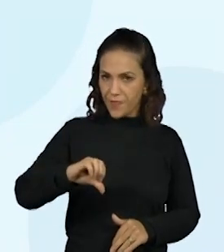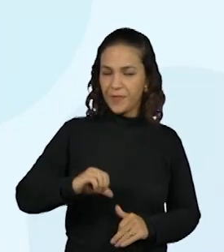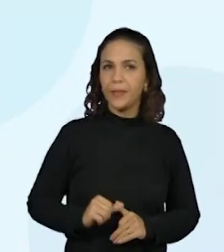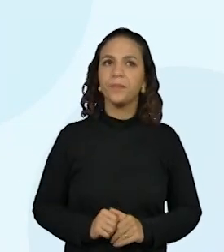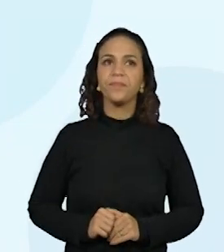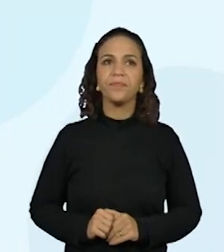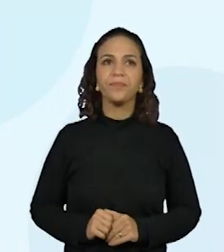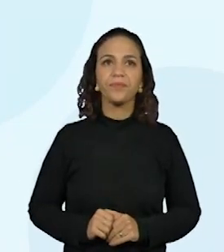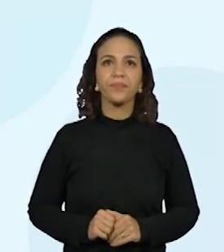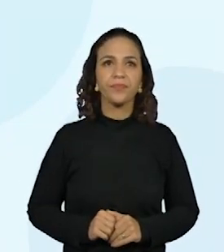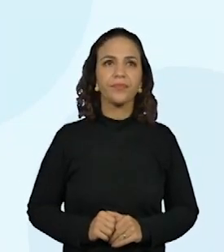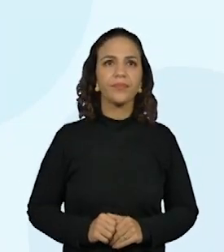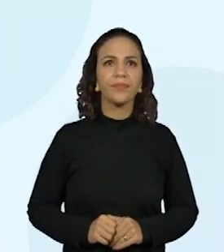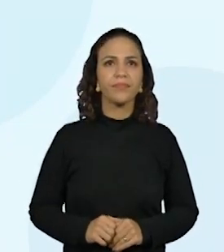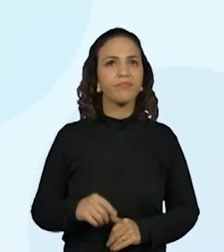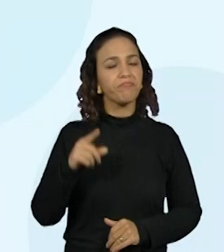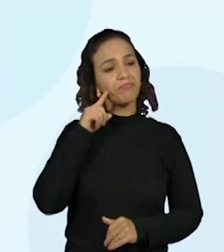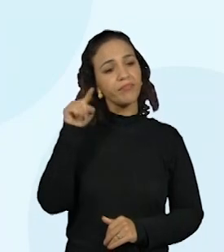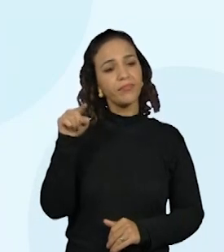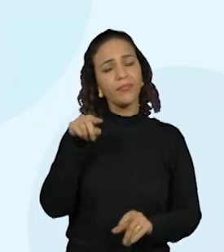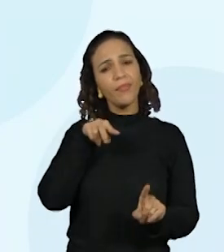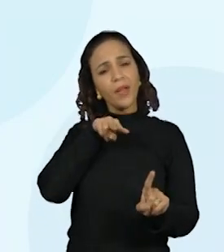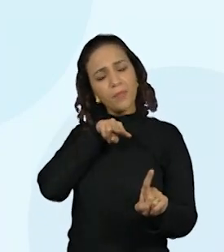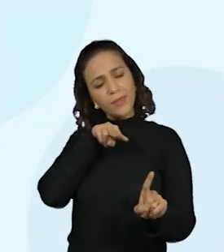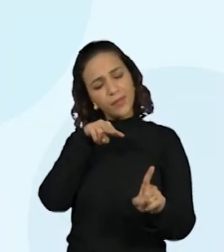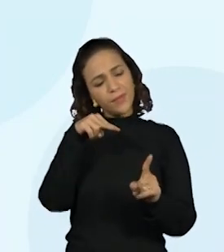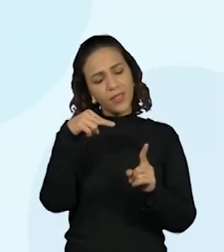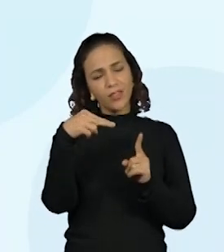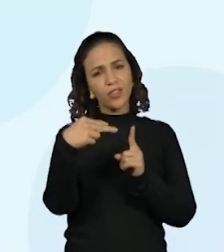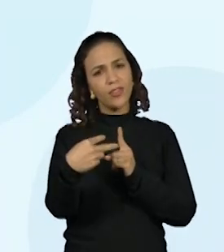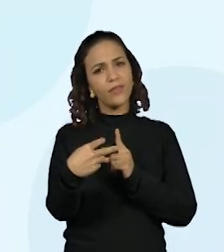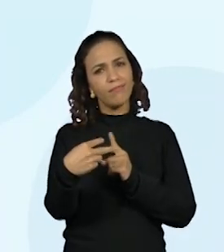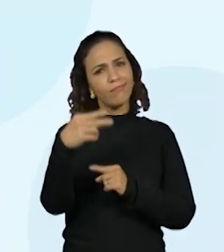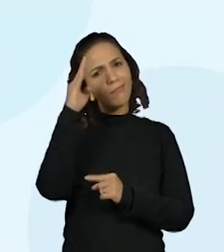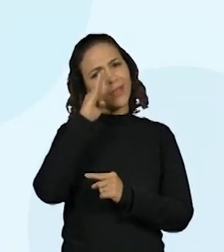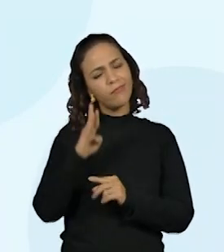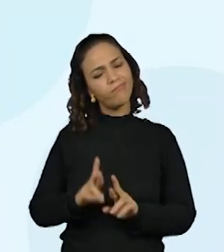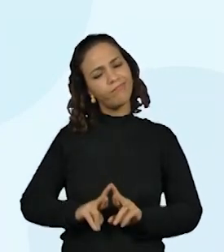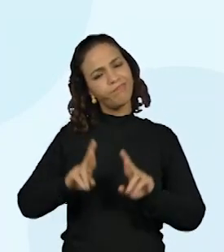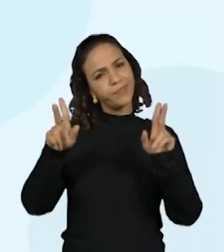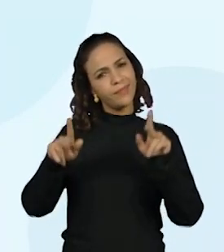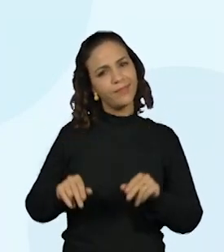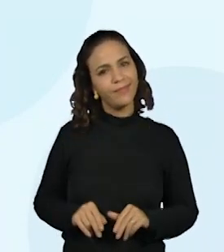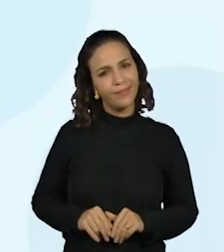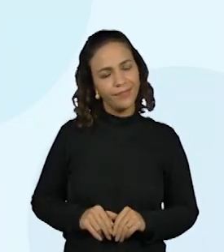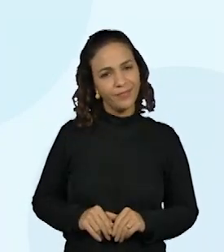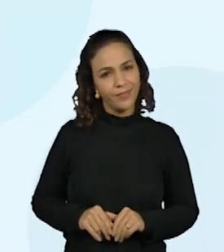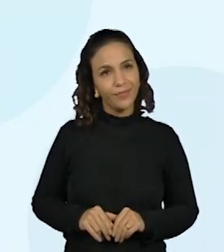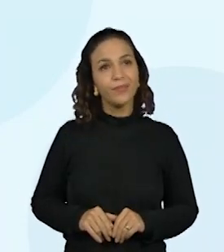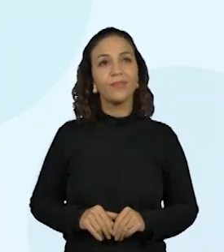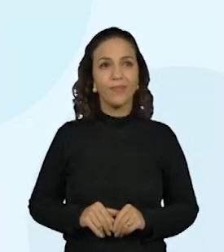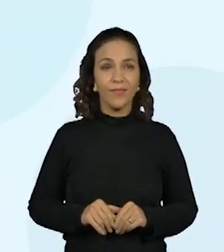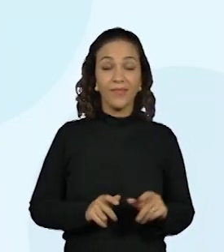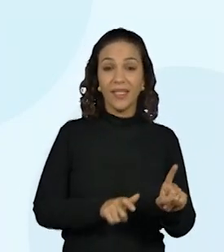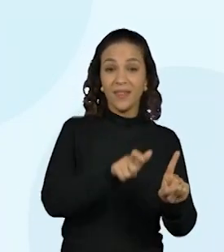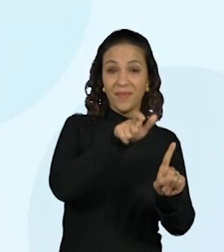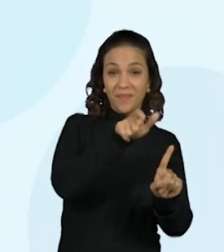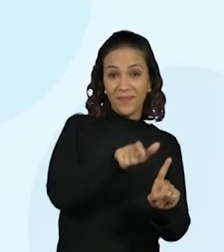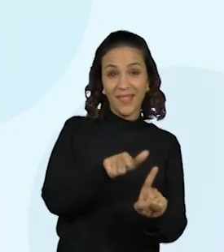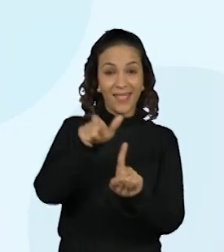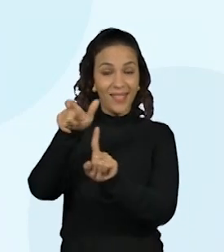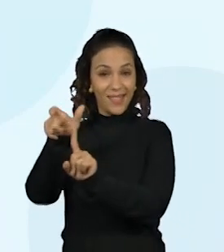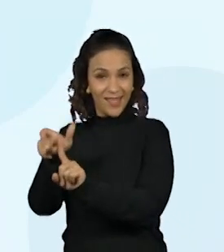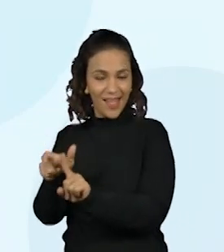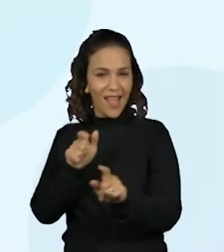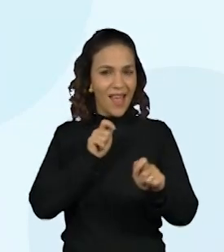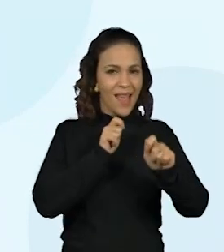Uma visão diferente do Brasil. Os repórteres mirins